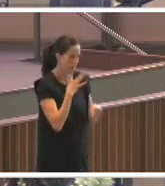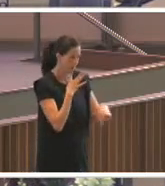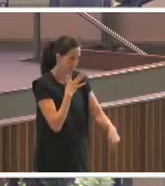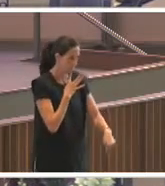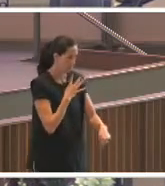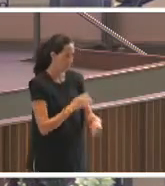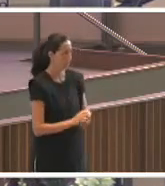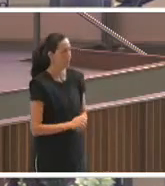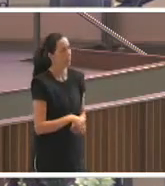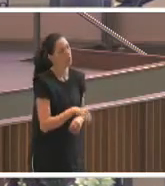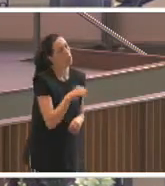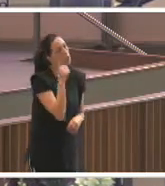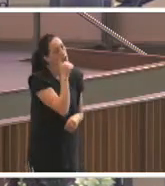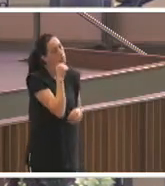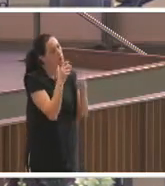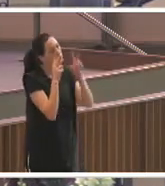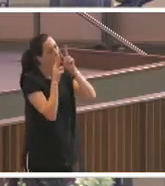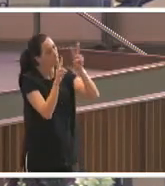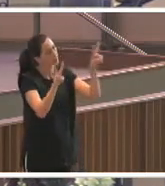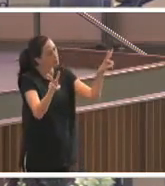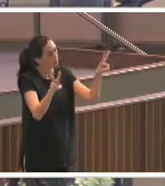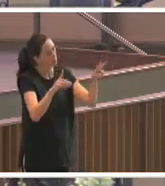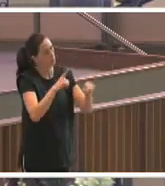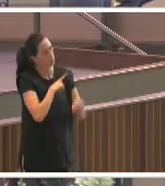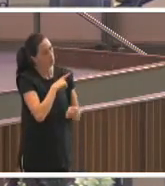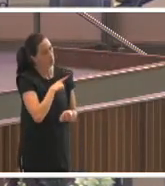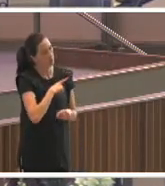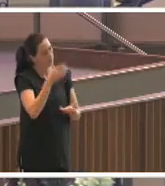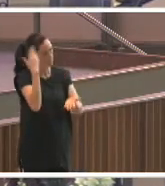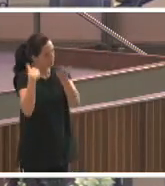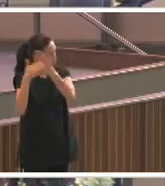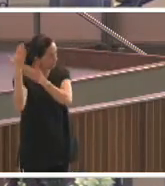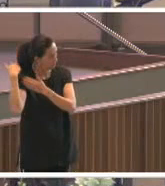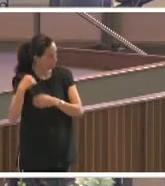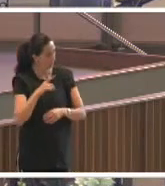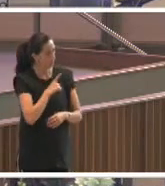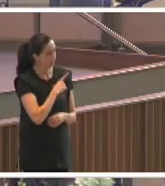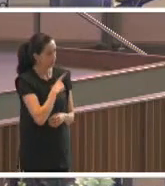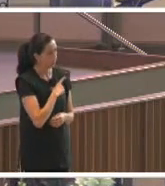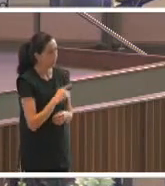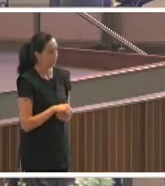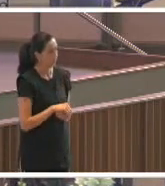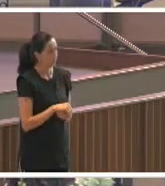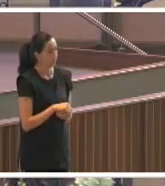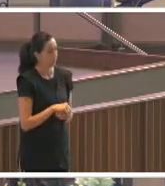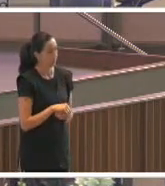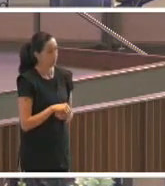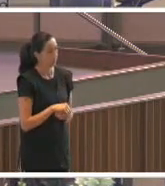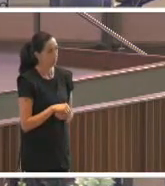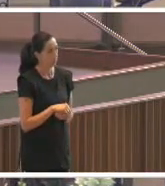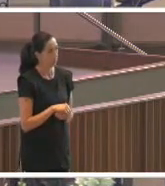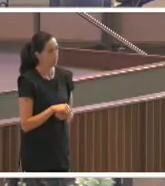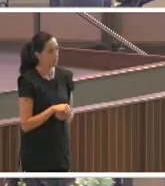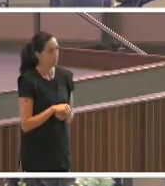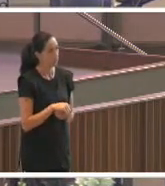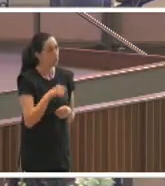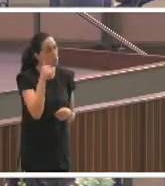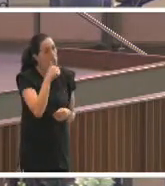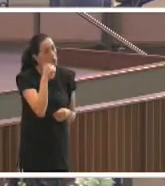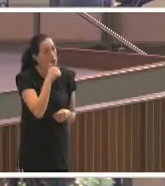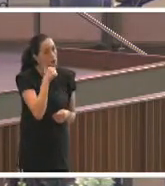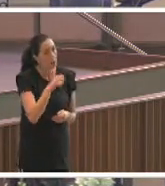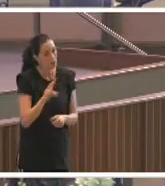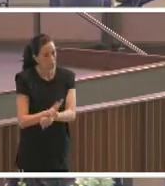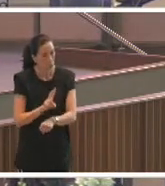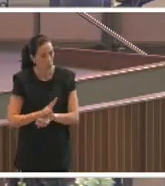seu testemunho para mim há muitos anos atrás, porque ela tinha uma empregada em